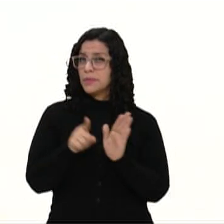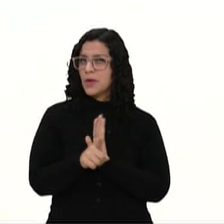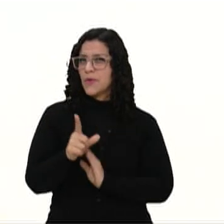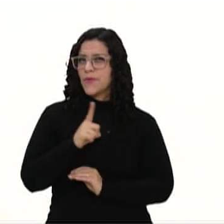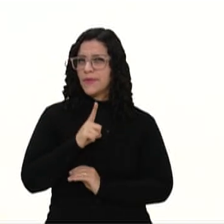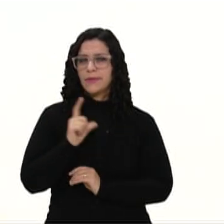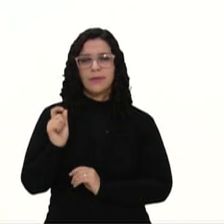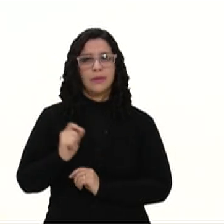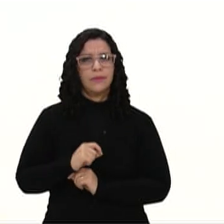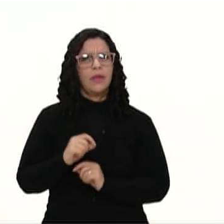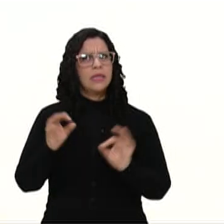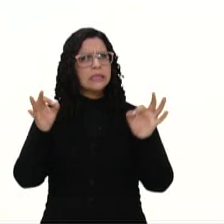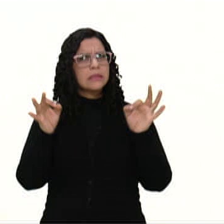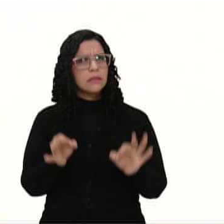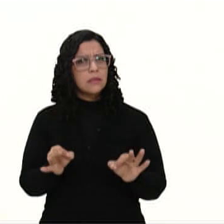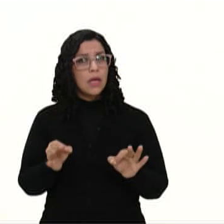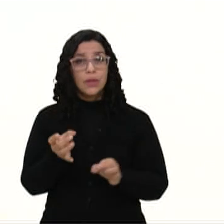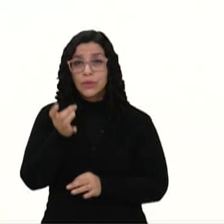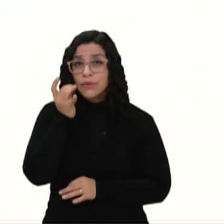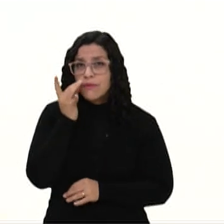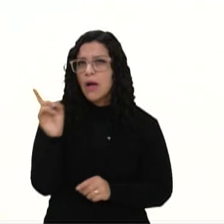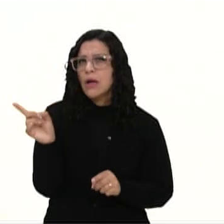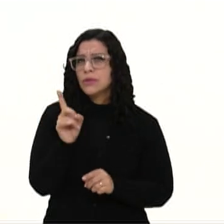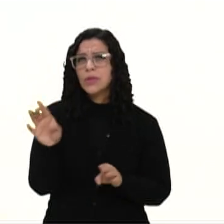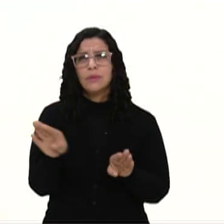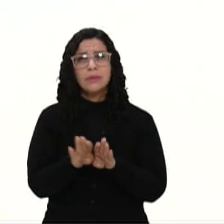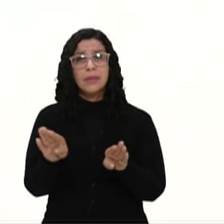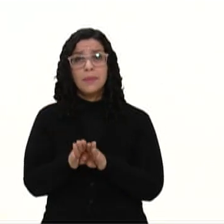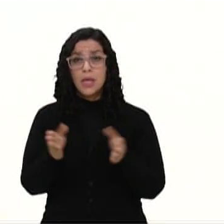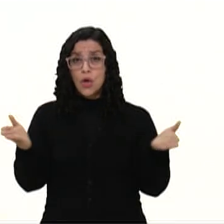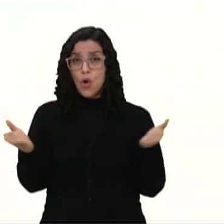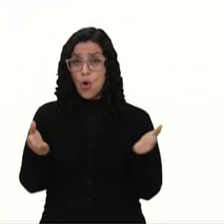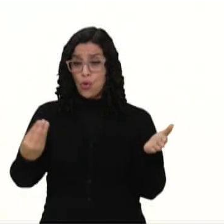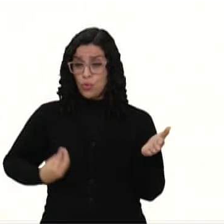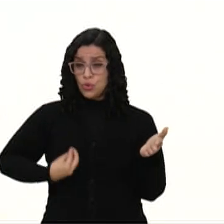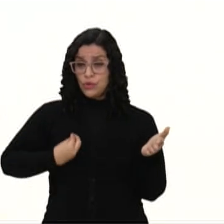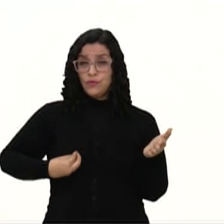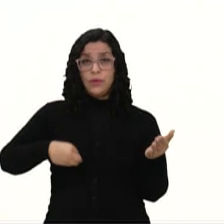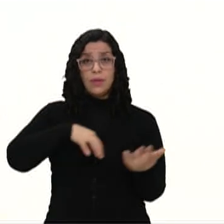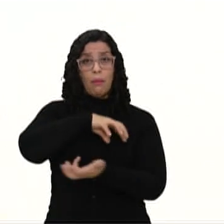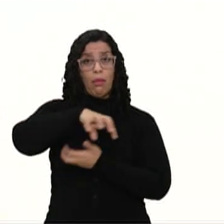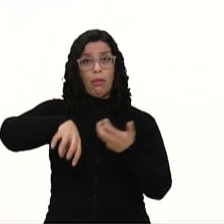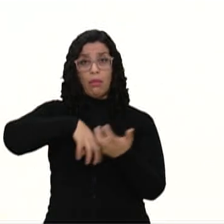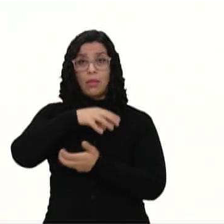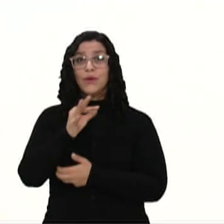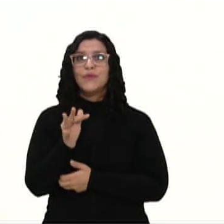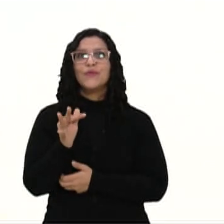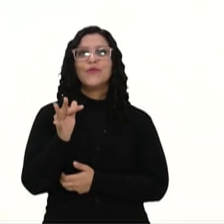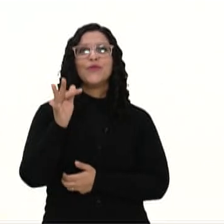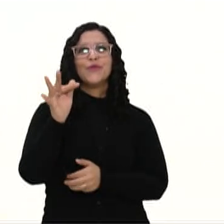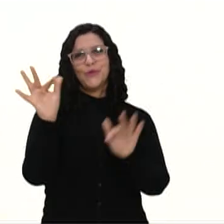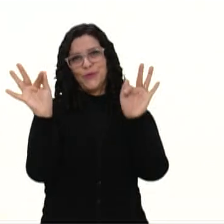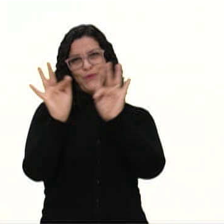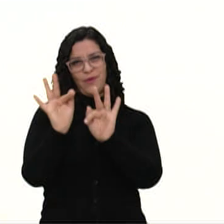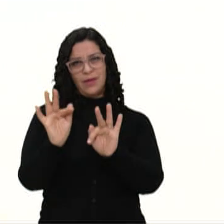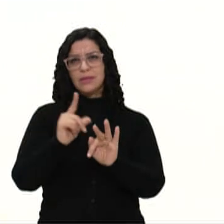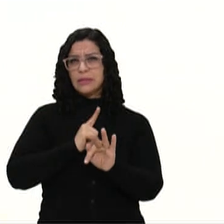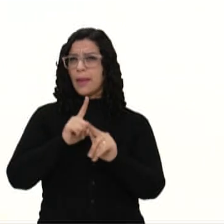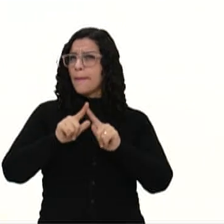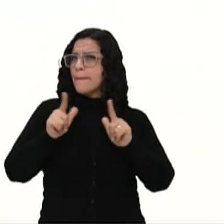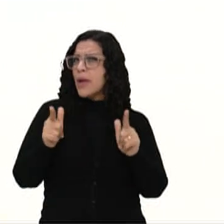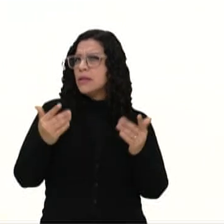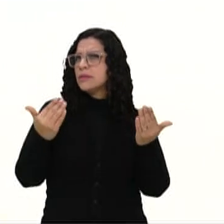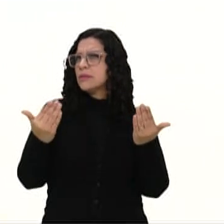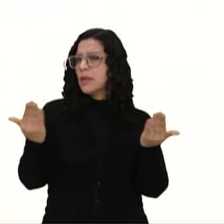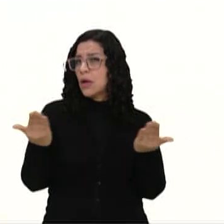pergunta. É certo que não é nada fácil alimentar o presente tumultuoso com um futuro eventual feliz, mas